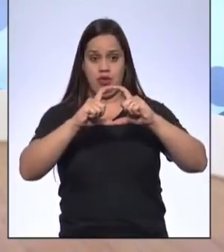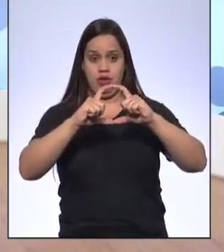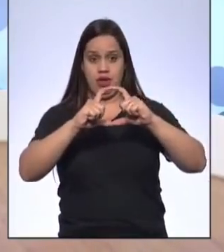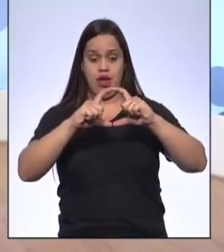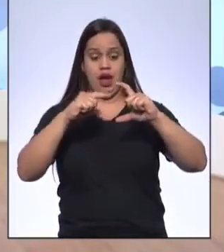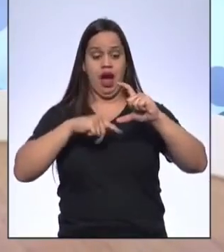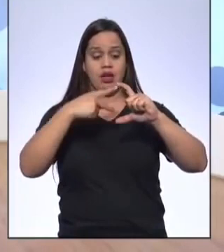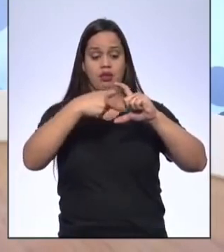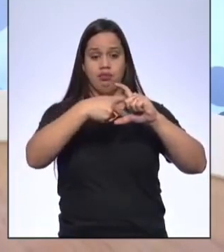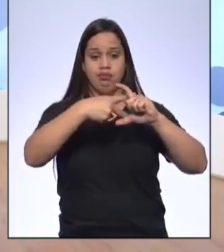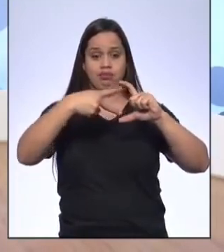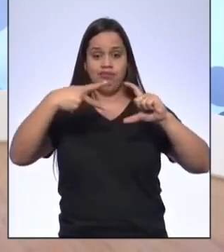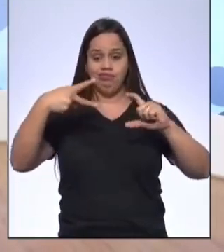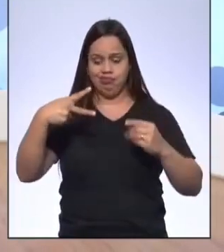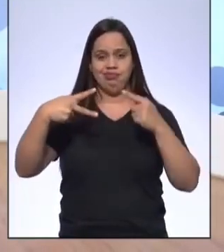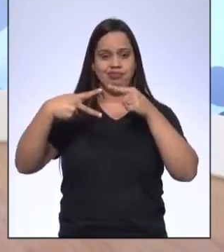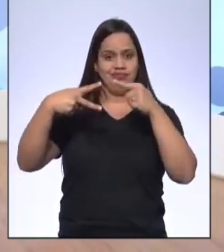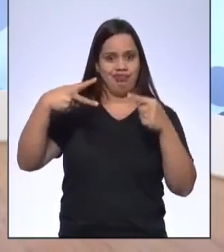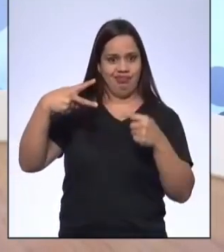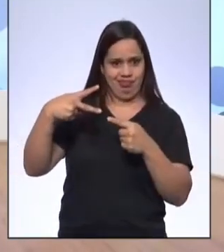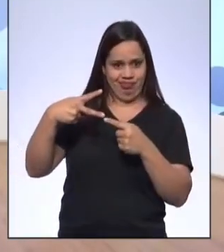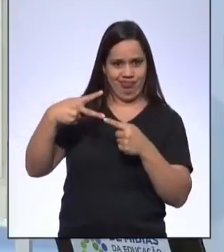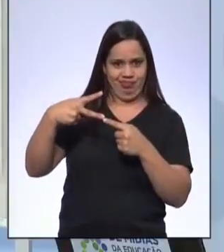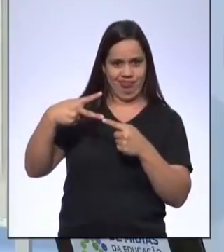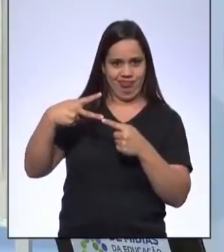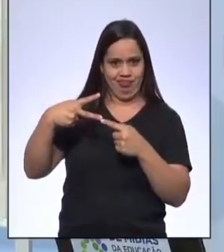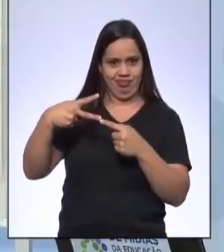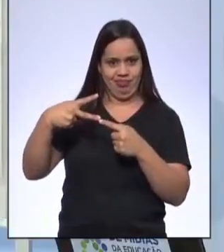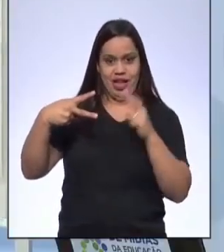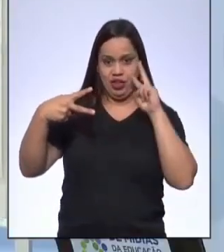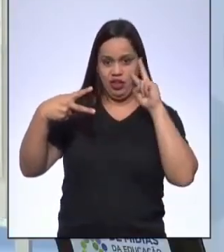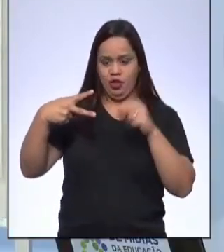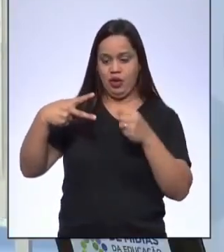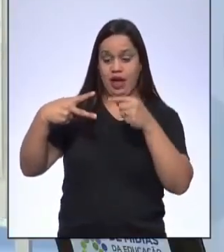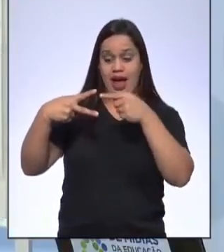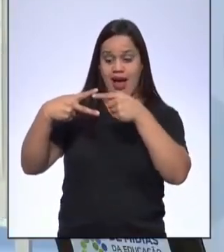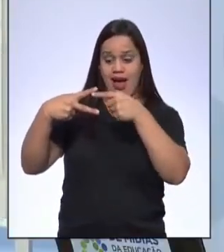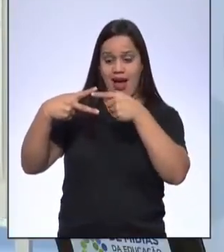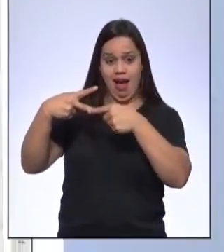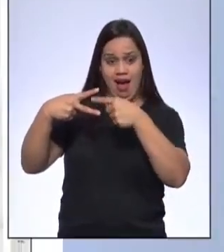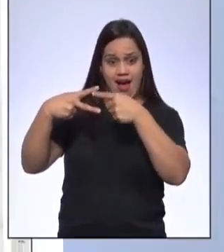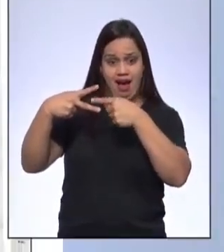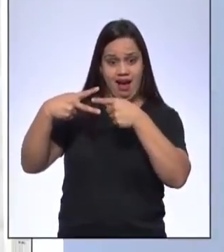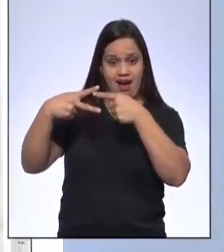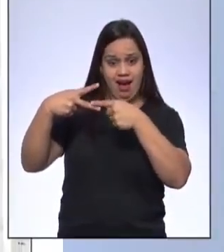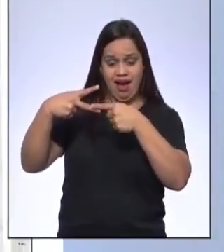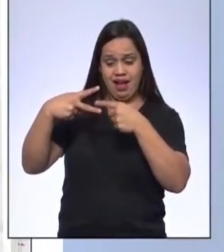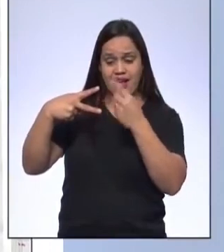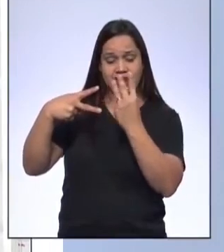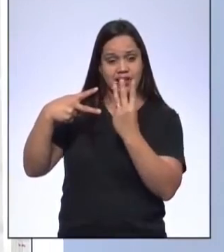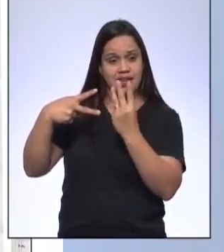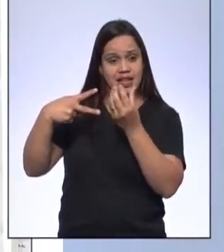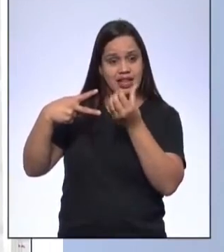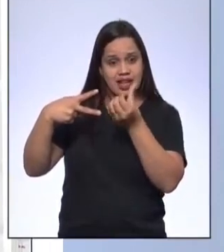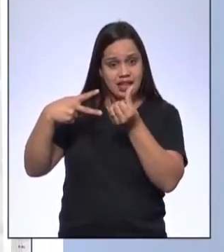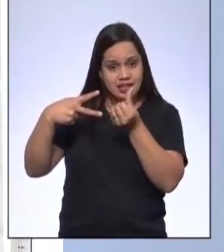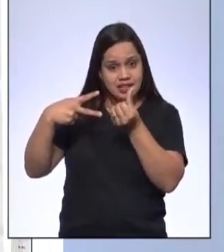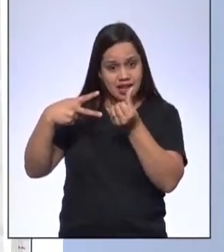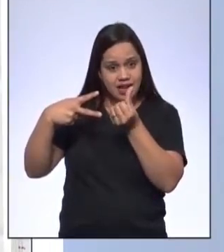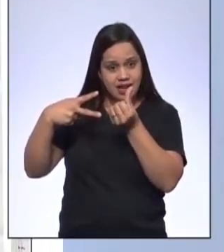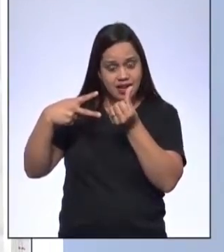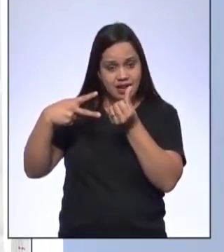faço? Você concorda que isso aqui é 36 de 360 graus?